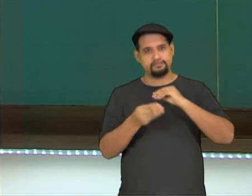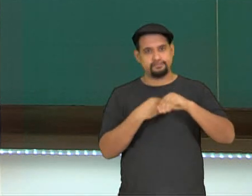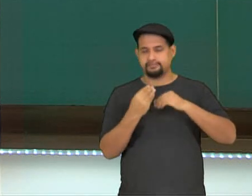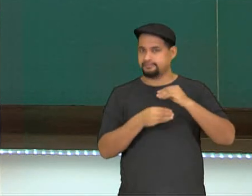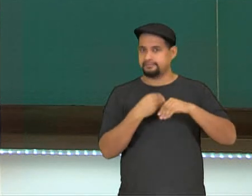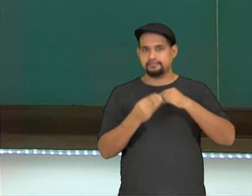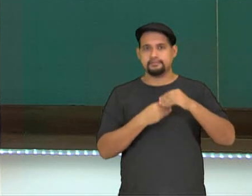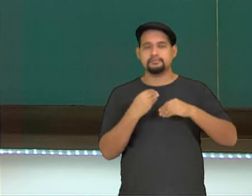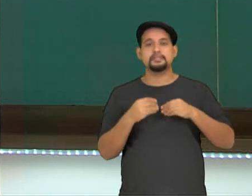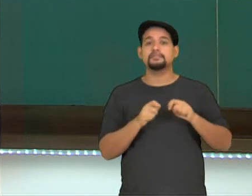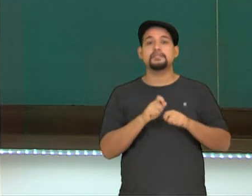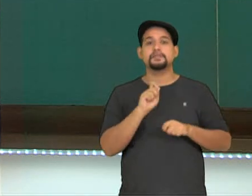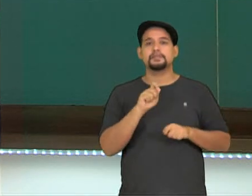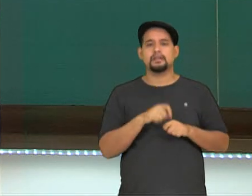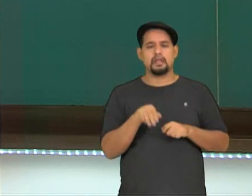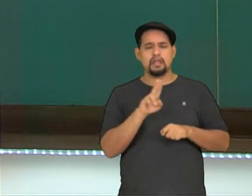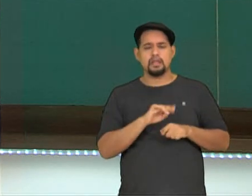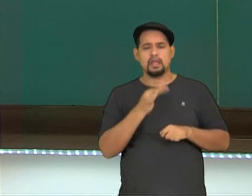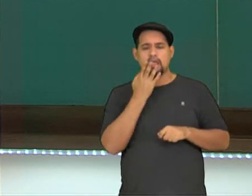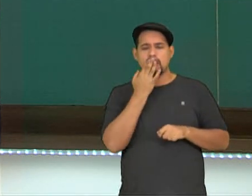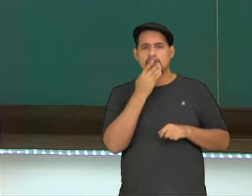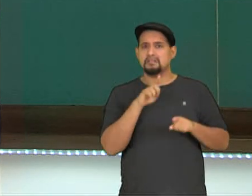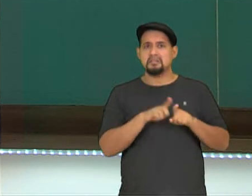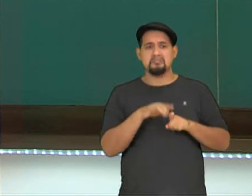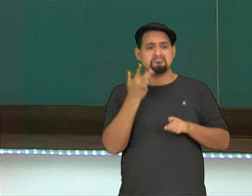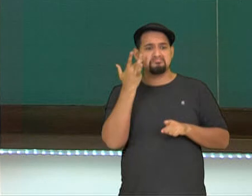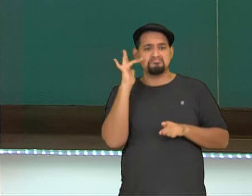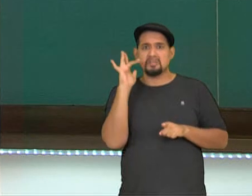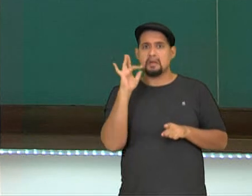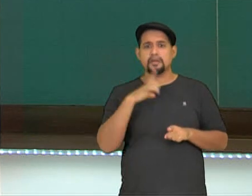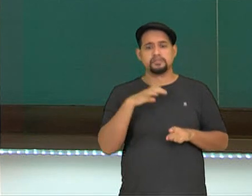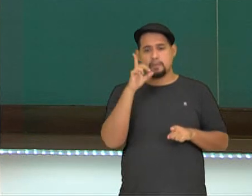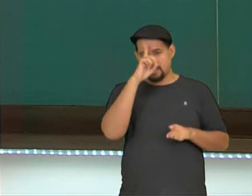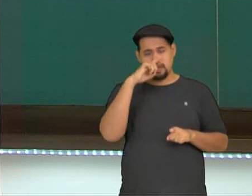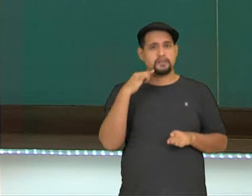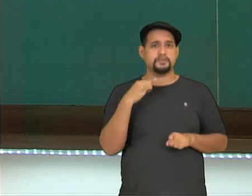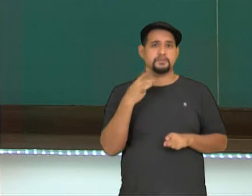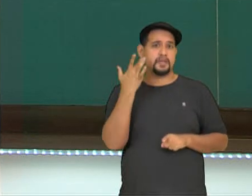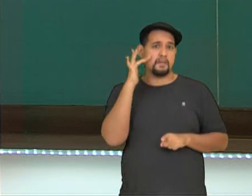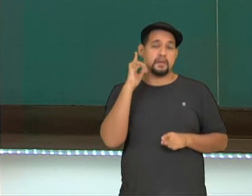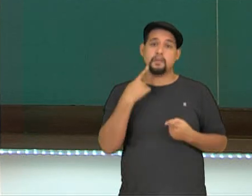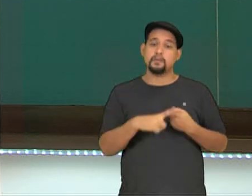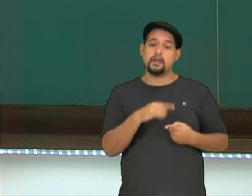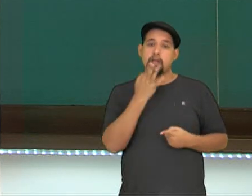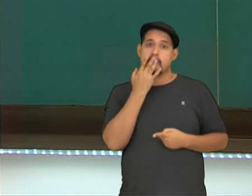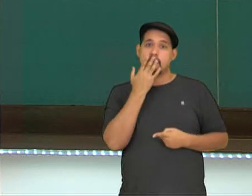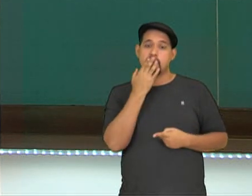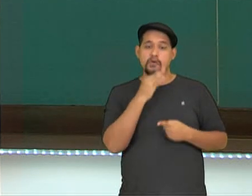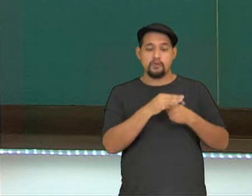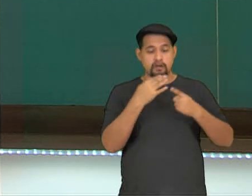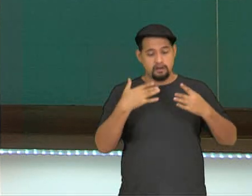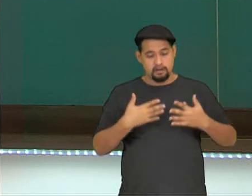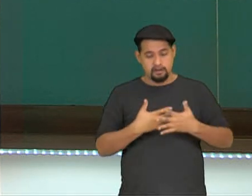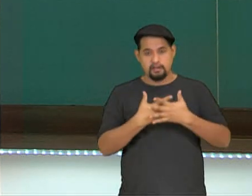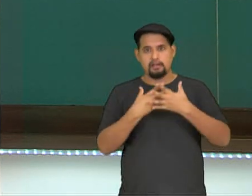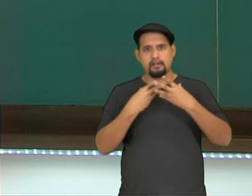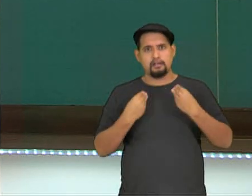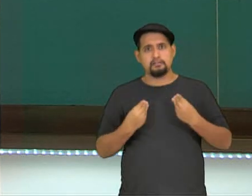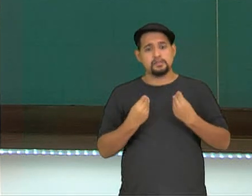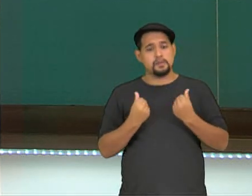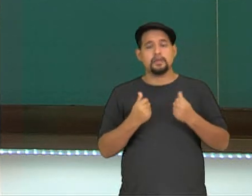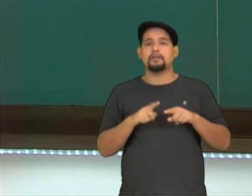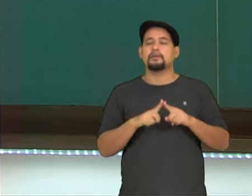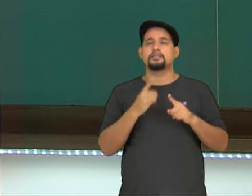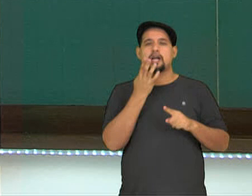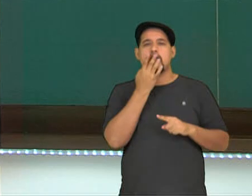cima. Ou seja, você cobre toda aquela cor e ninguém sabe que tinha um amarelo ali no fundo, porque a cor de cima cobriu totalmente. Então quer dizer que